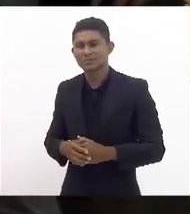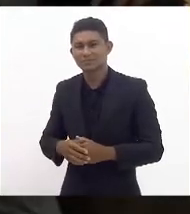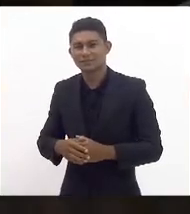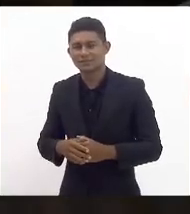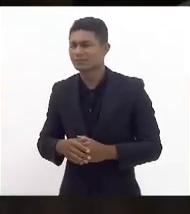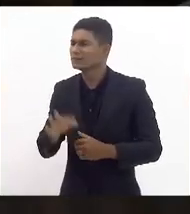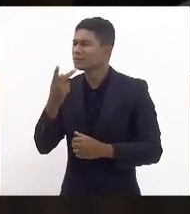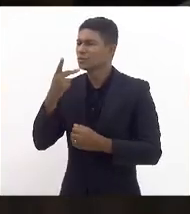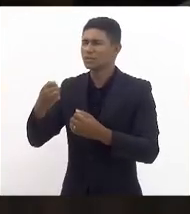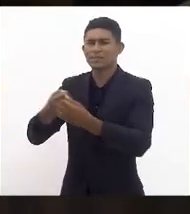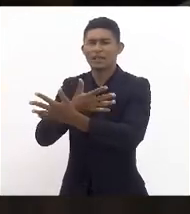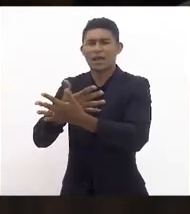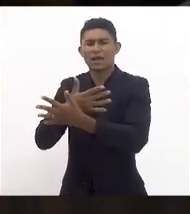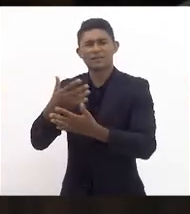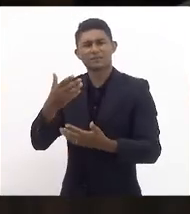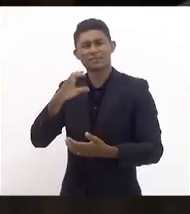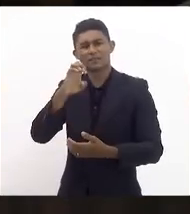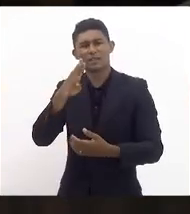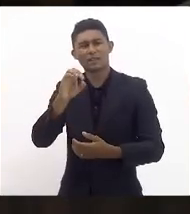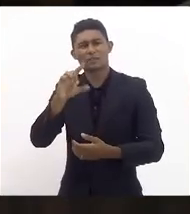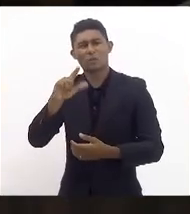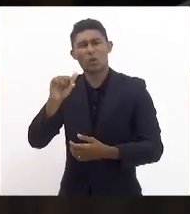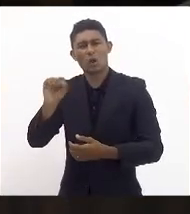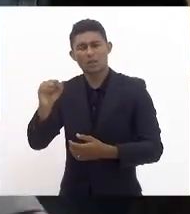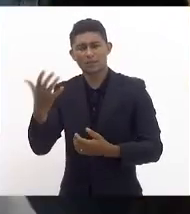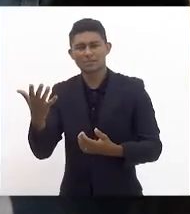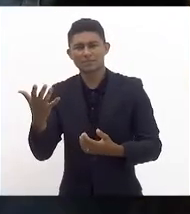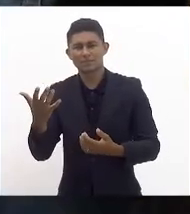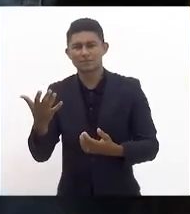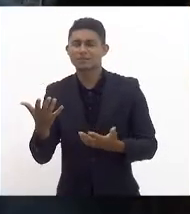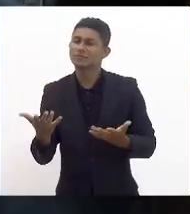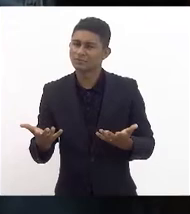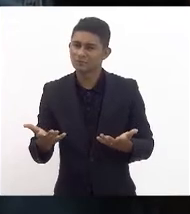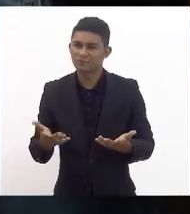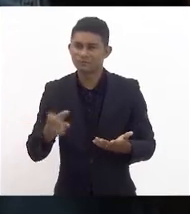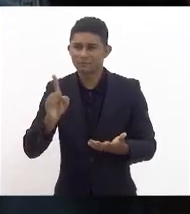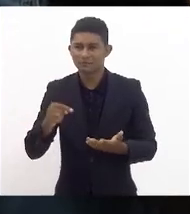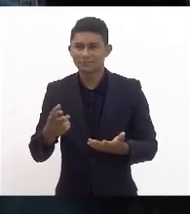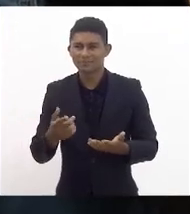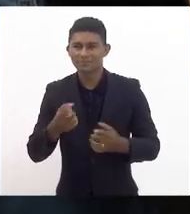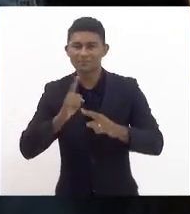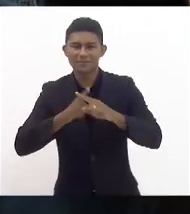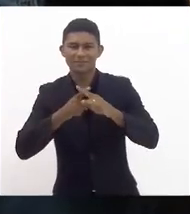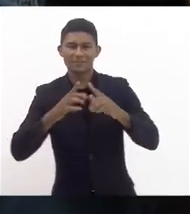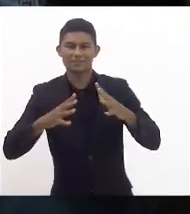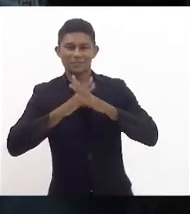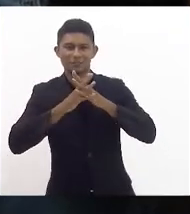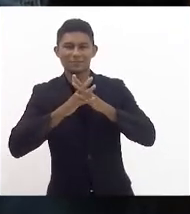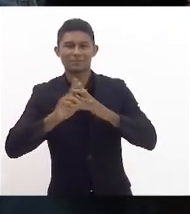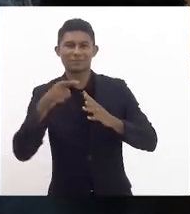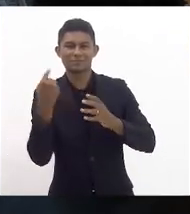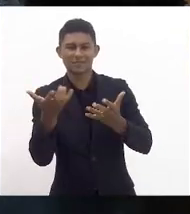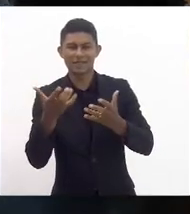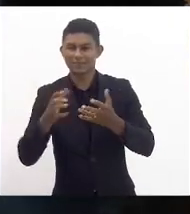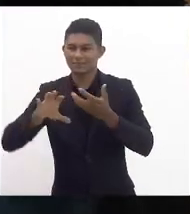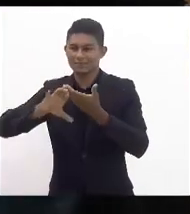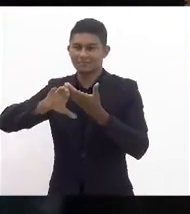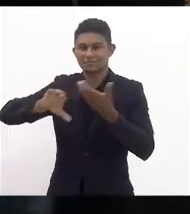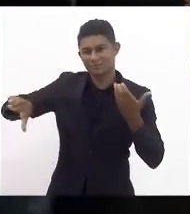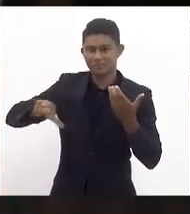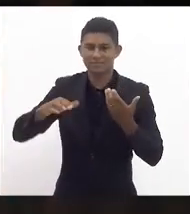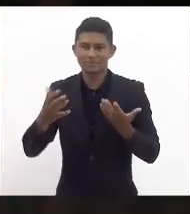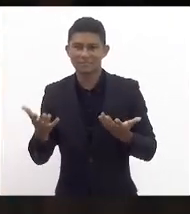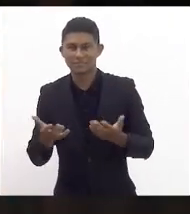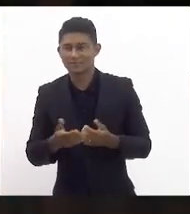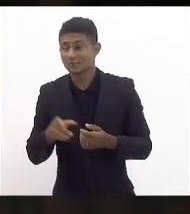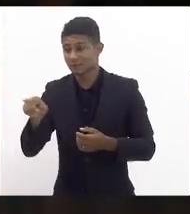Na cidade de Cebolas, do município de Paraíba. Na cidade de Cebolas, município de Paraíba do Sul. É que nós vamos querer emancipar Cebolas depois. Vossa Excelência,